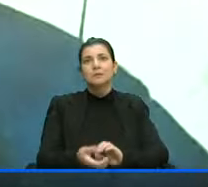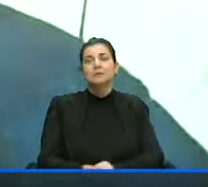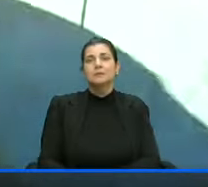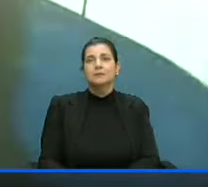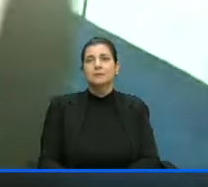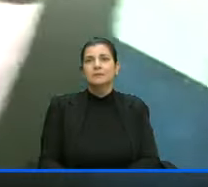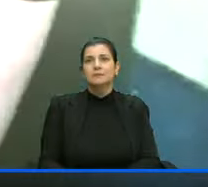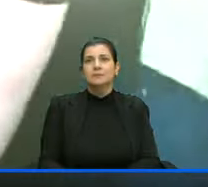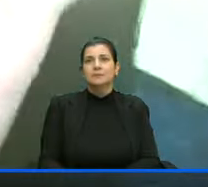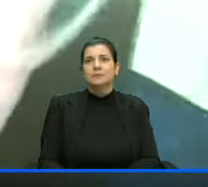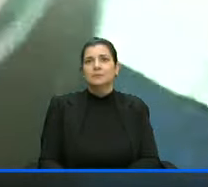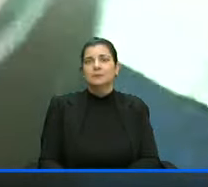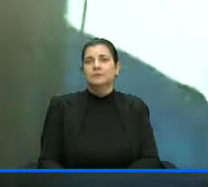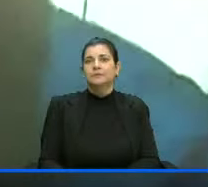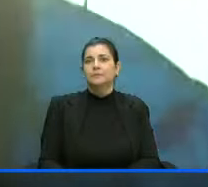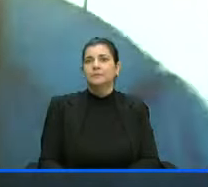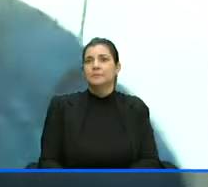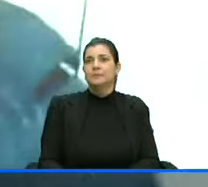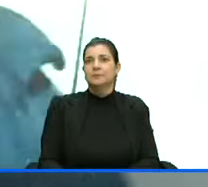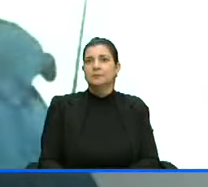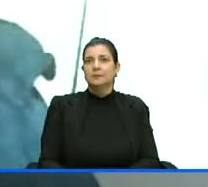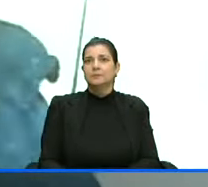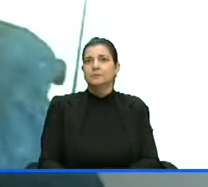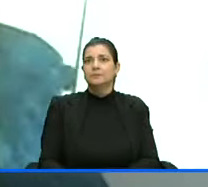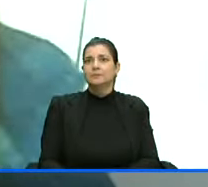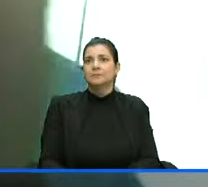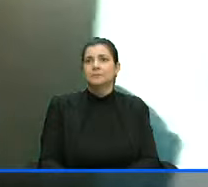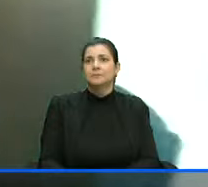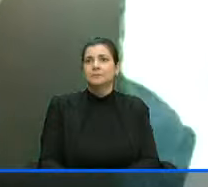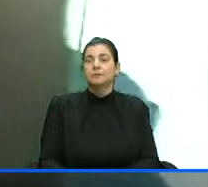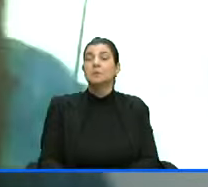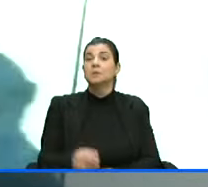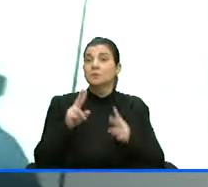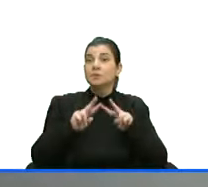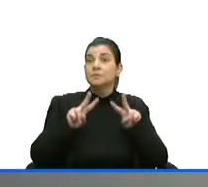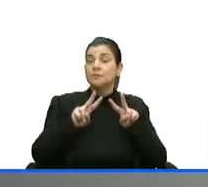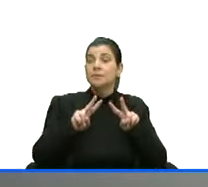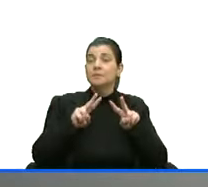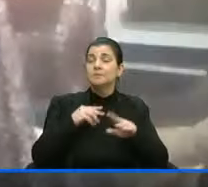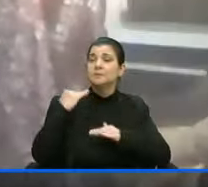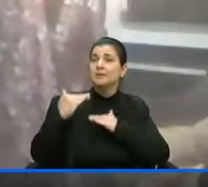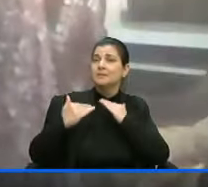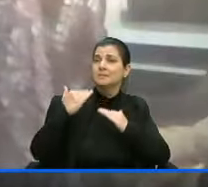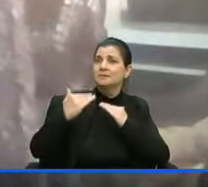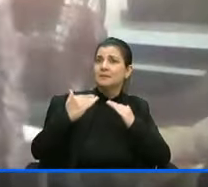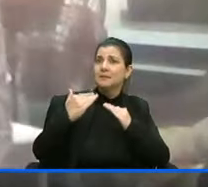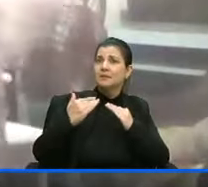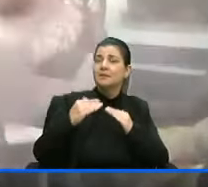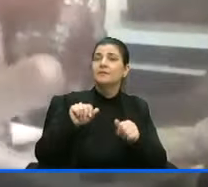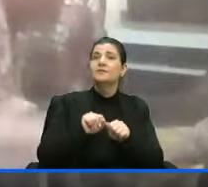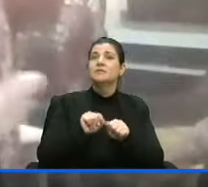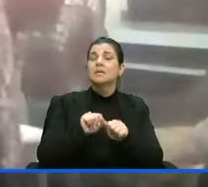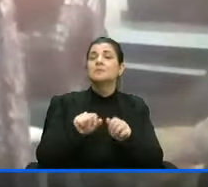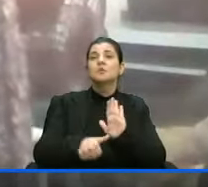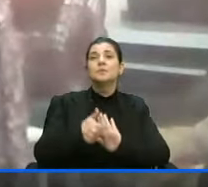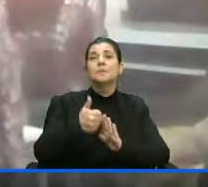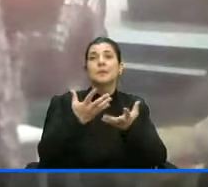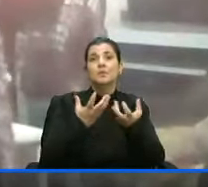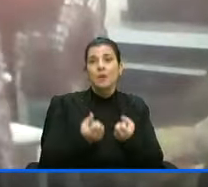né? Olha que lindeza! Então, a gente viu crescer todo o convênio creche, a gente fez o primeiro acolhimento, era lá